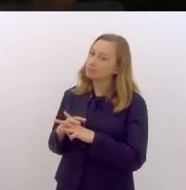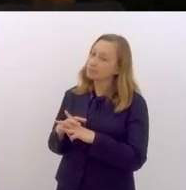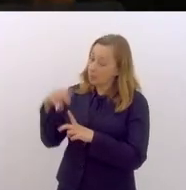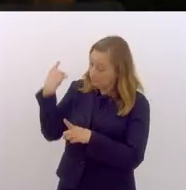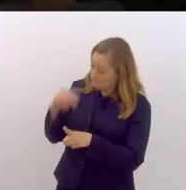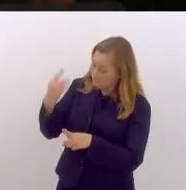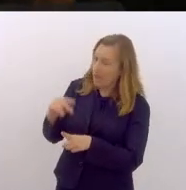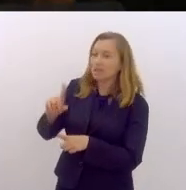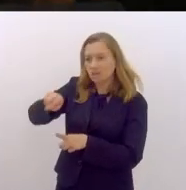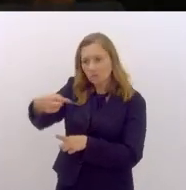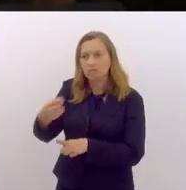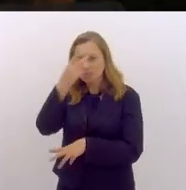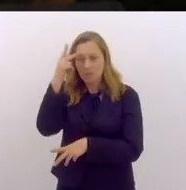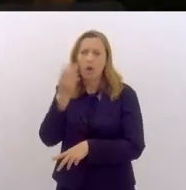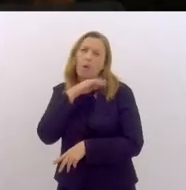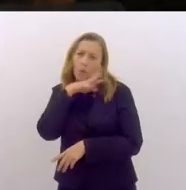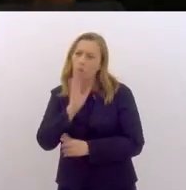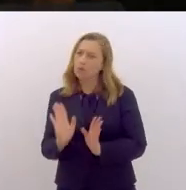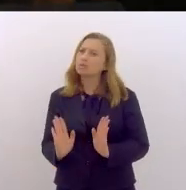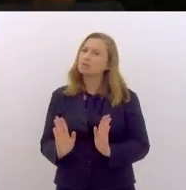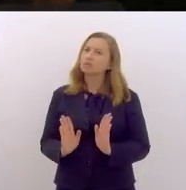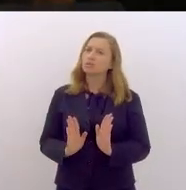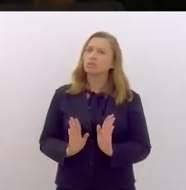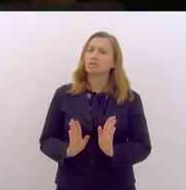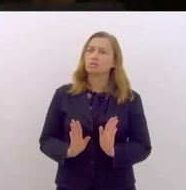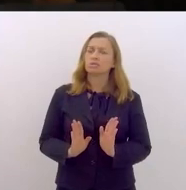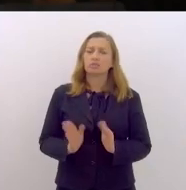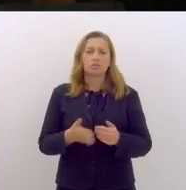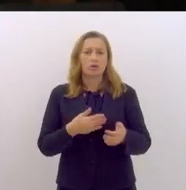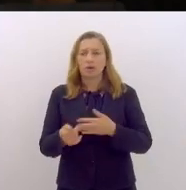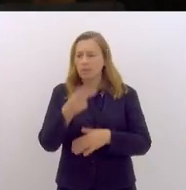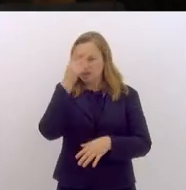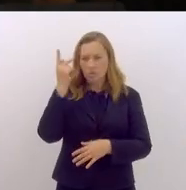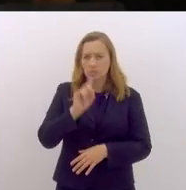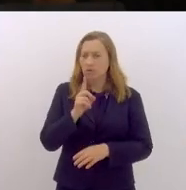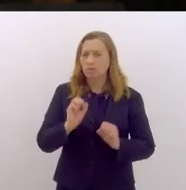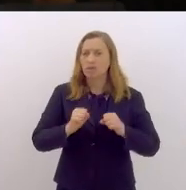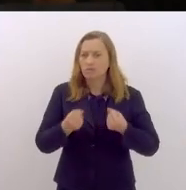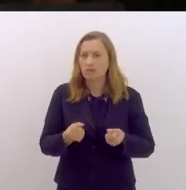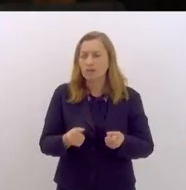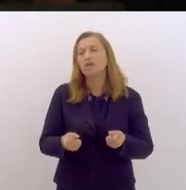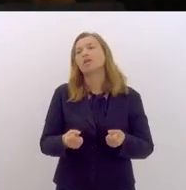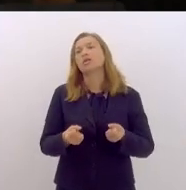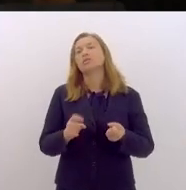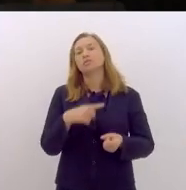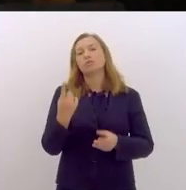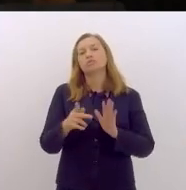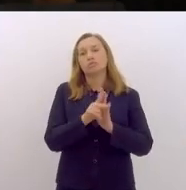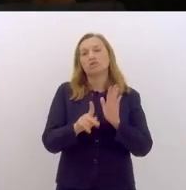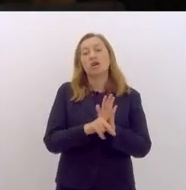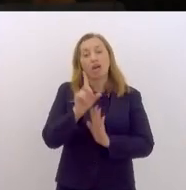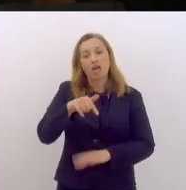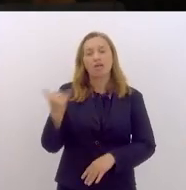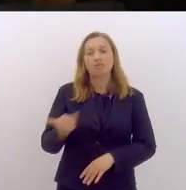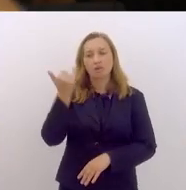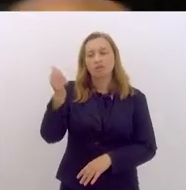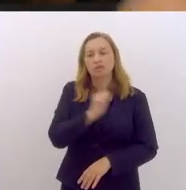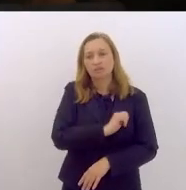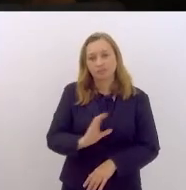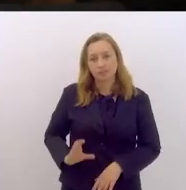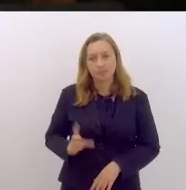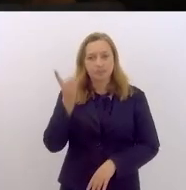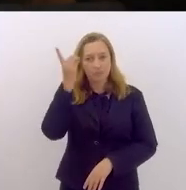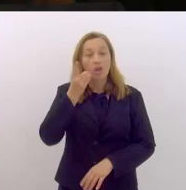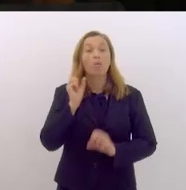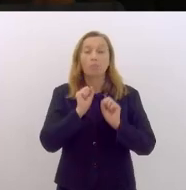ruim. Mas não tem um dirigente de torcida que defenda isso. Portanto, nosso projeto é muito importante. Deputado André Siciliano, eu acho